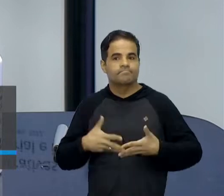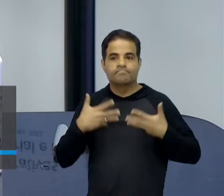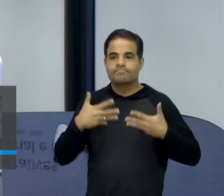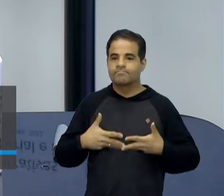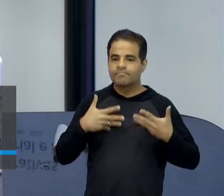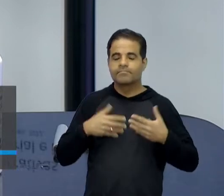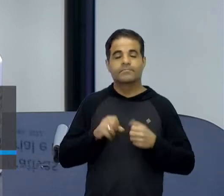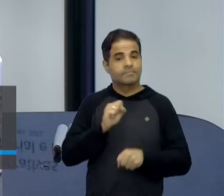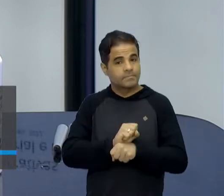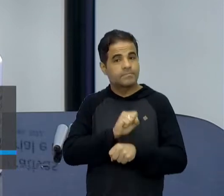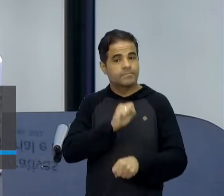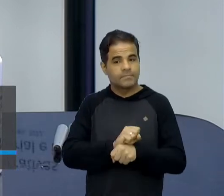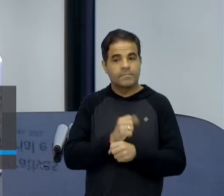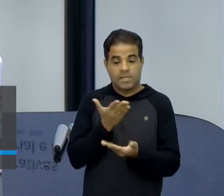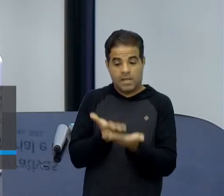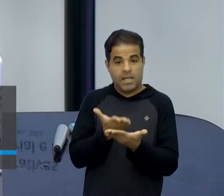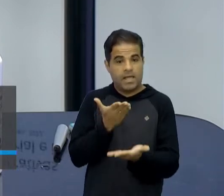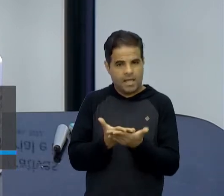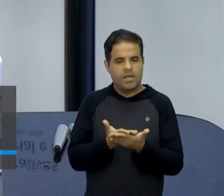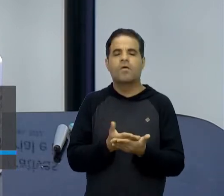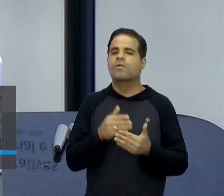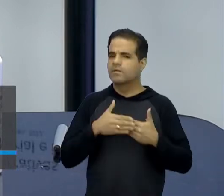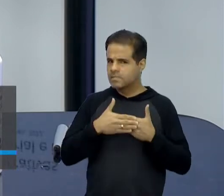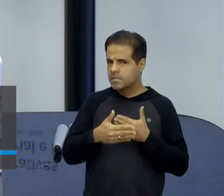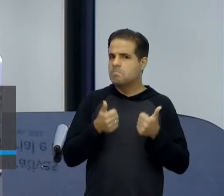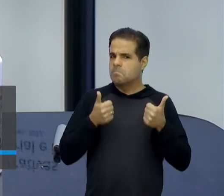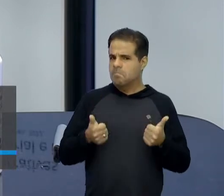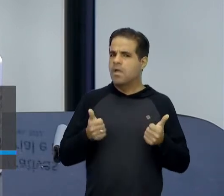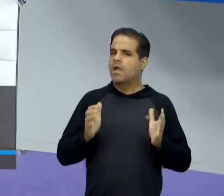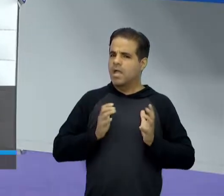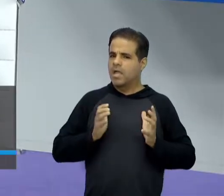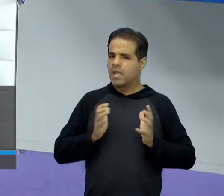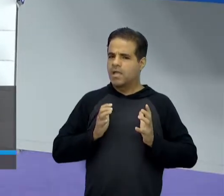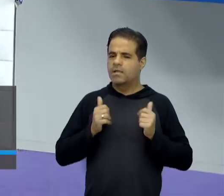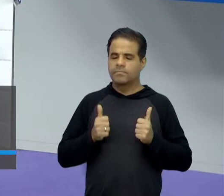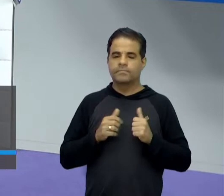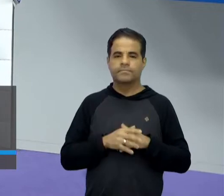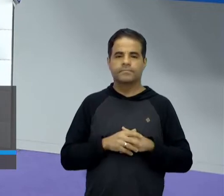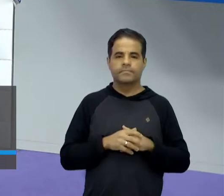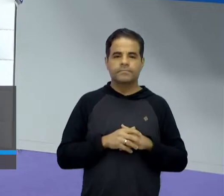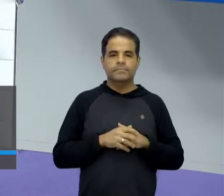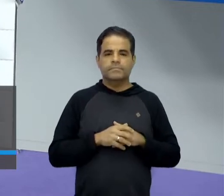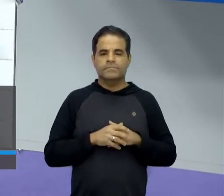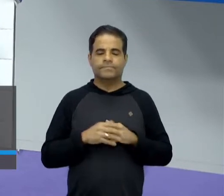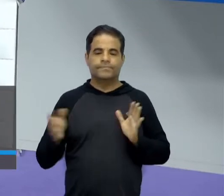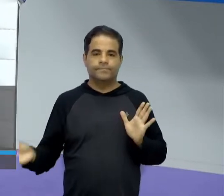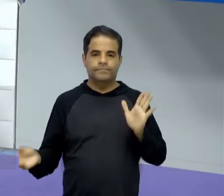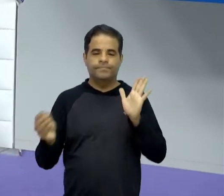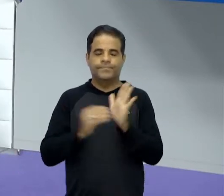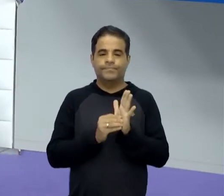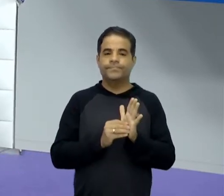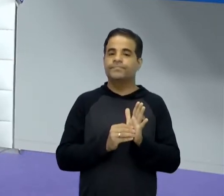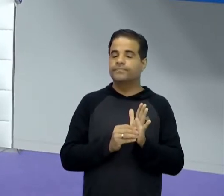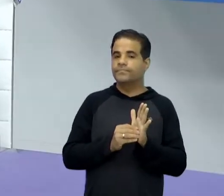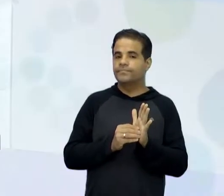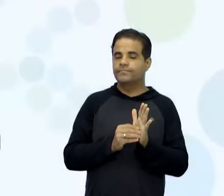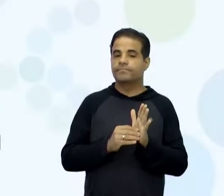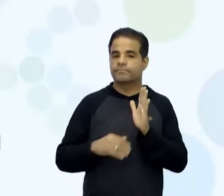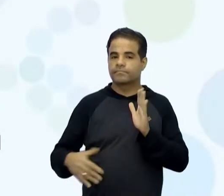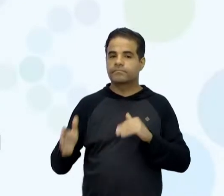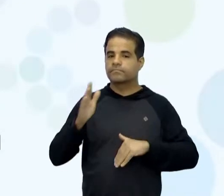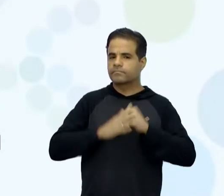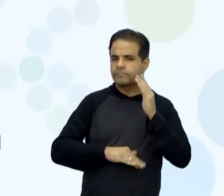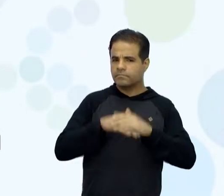entusiasmados aí para essa aula que vai ser riquíssima, meus queridos. Por falar em aula, bota no LED, bota no LED. Olha